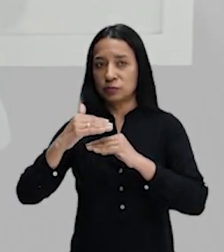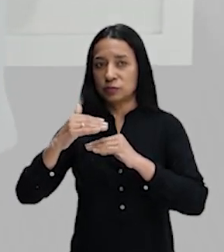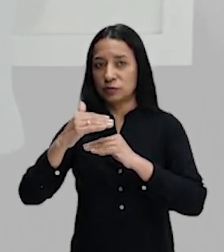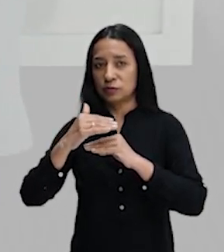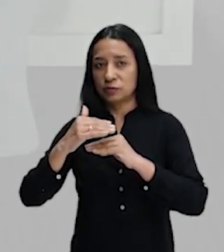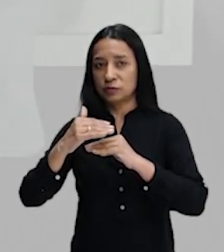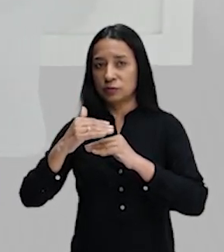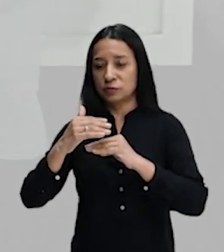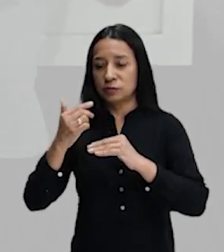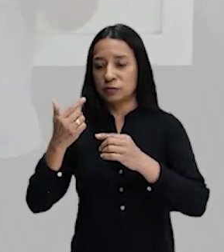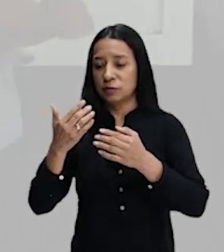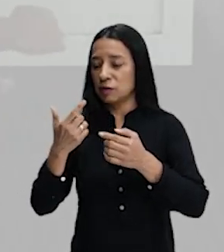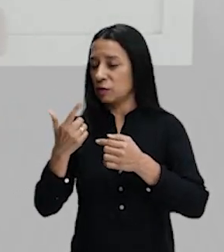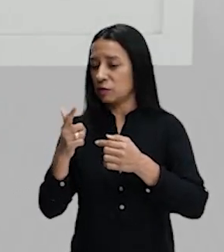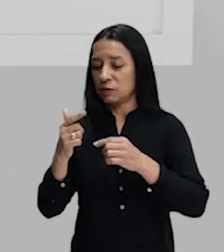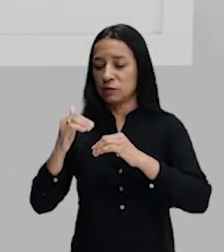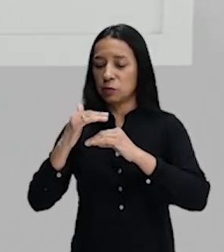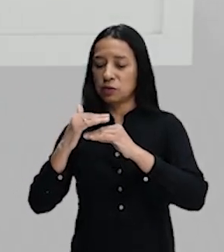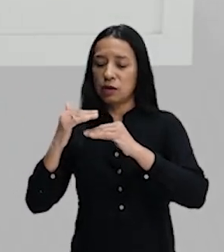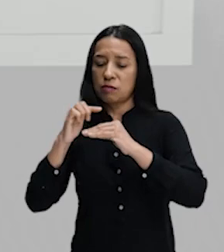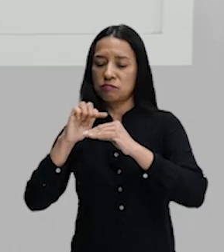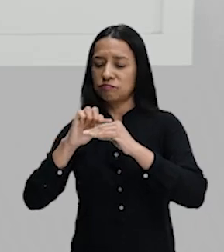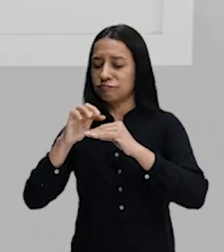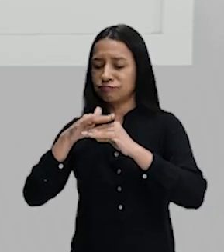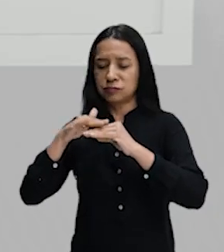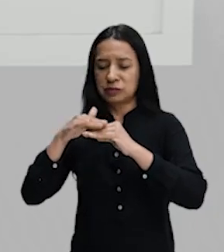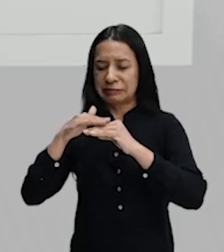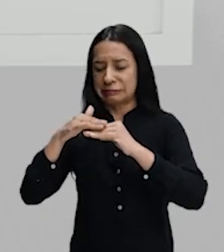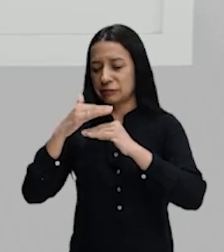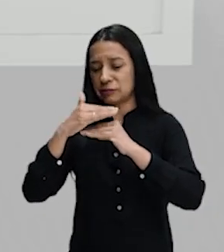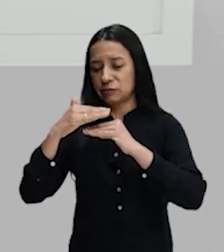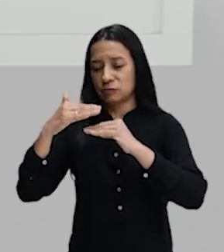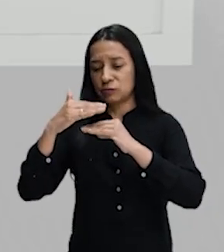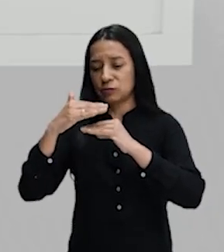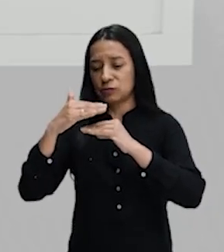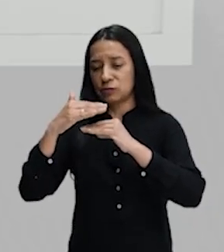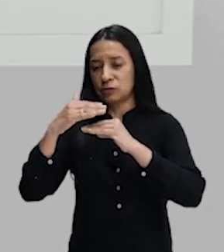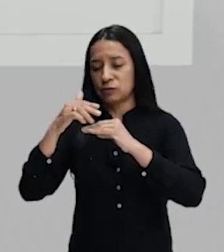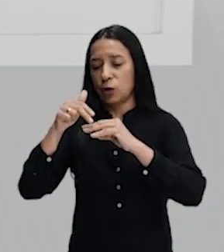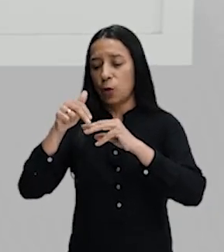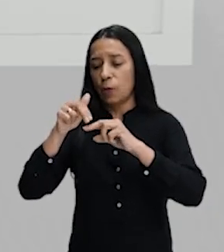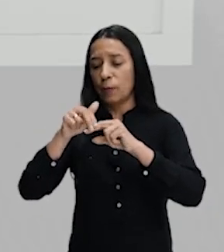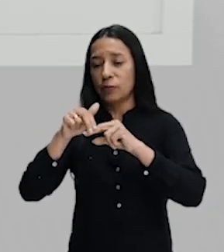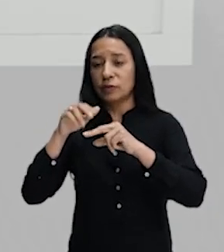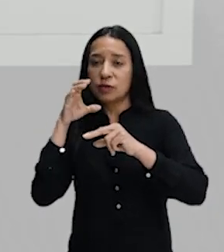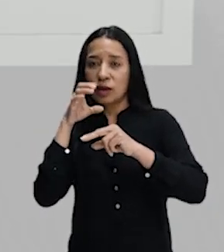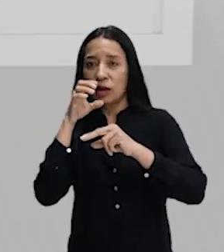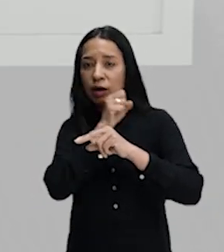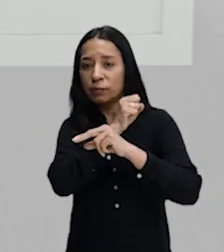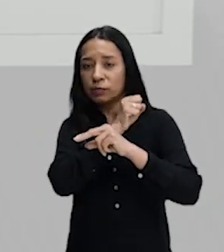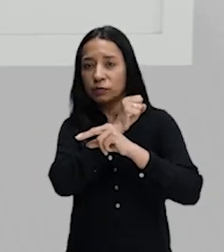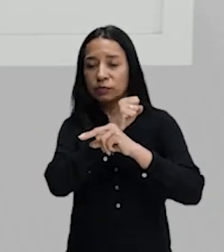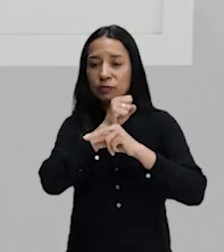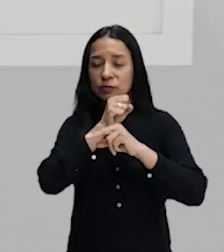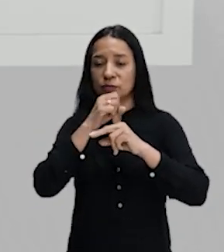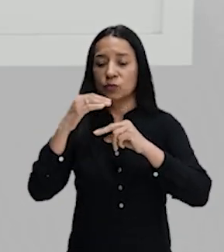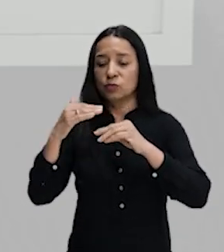existir nada aqui entre eles. É por isso que ele se torna mais rápido do que